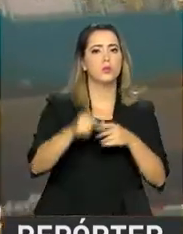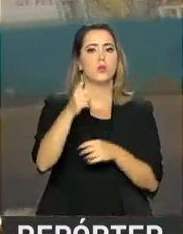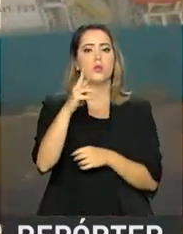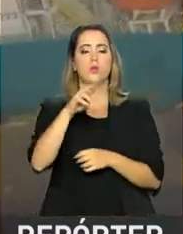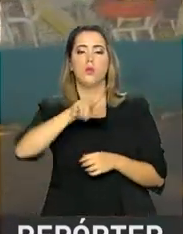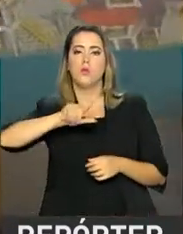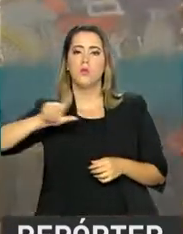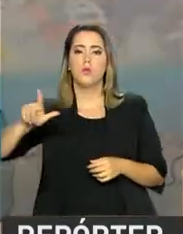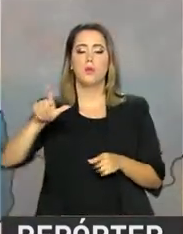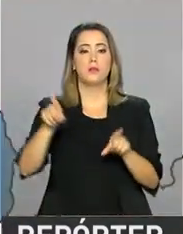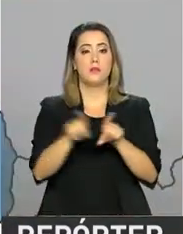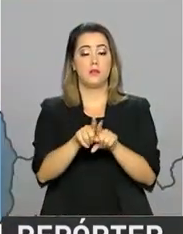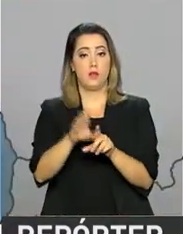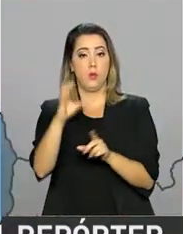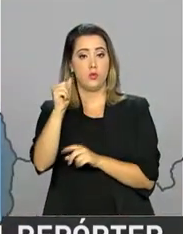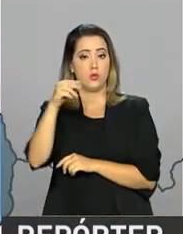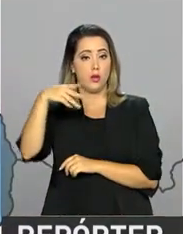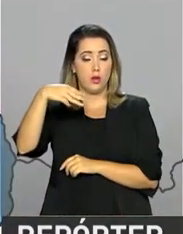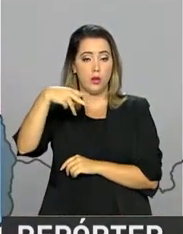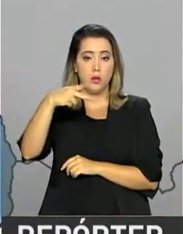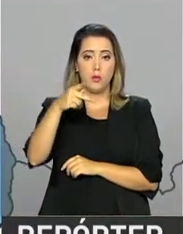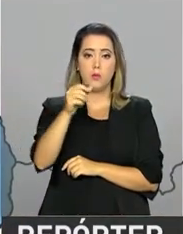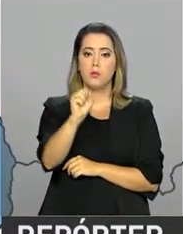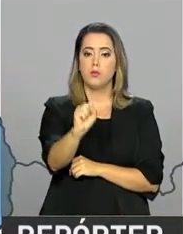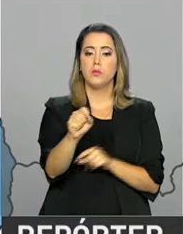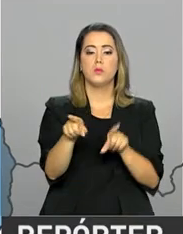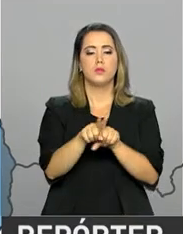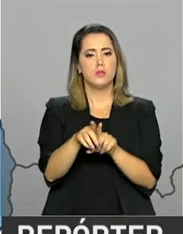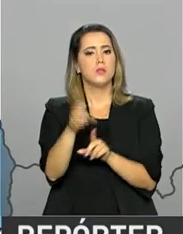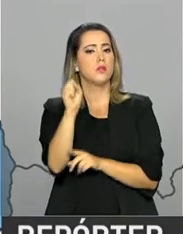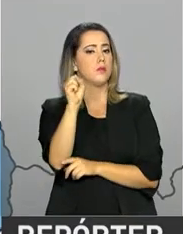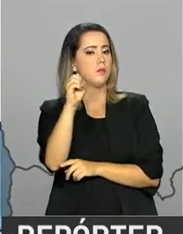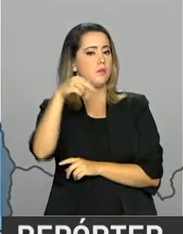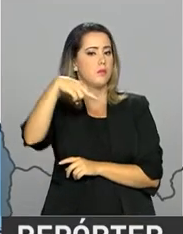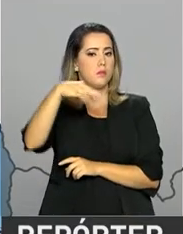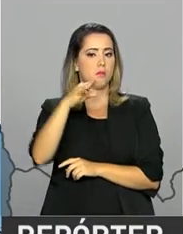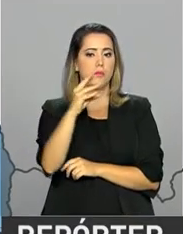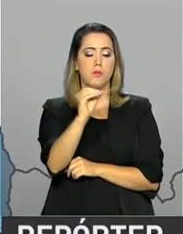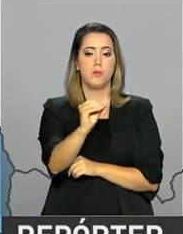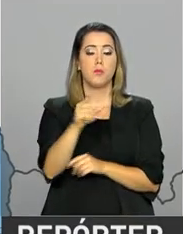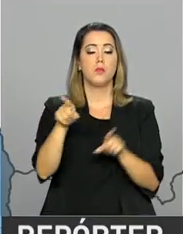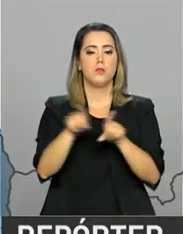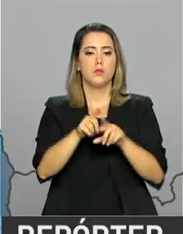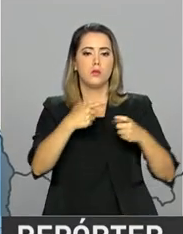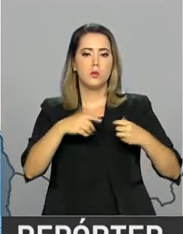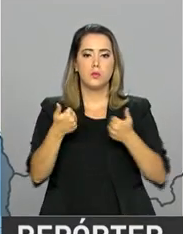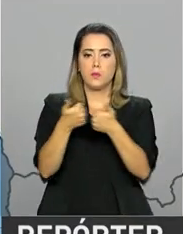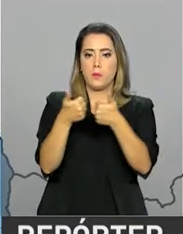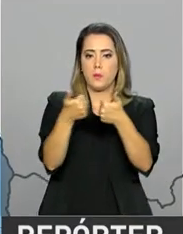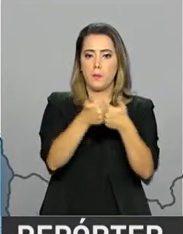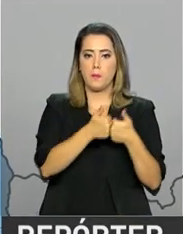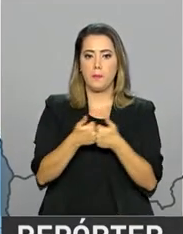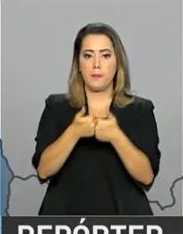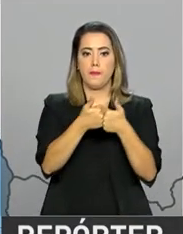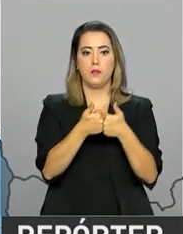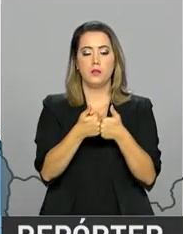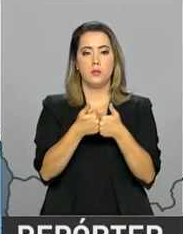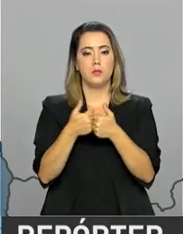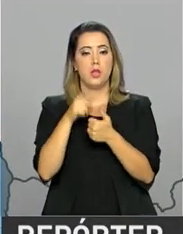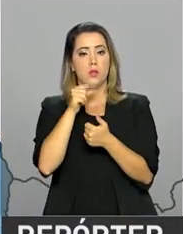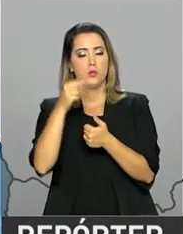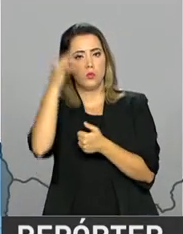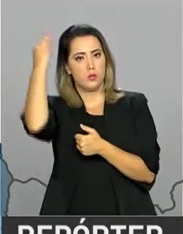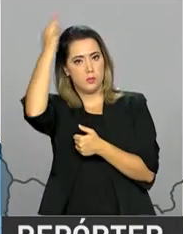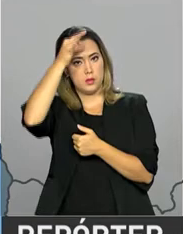e de santos a área tem 149 mil quilômetros quadrados e está localizada entre o litoral do espírito